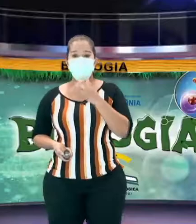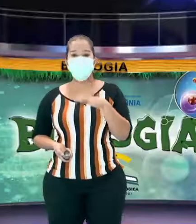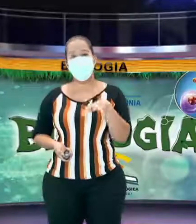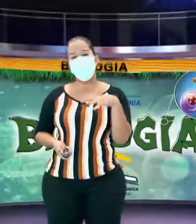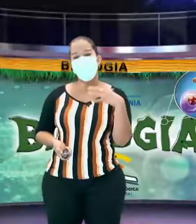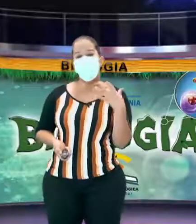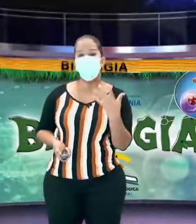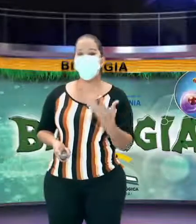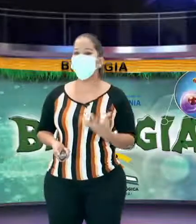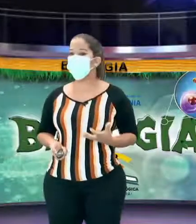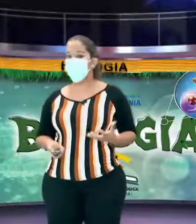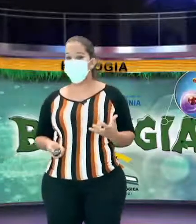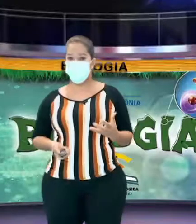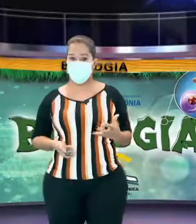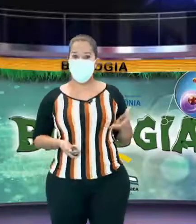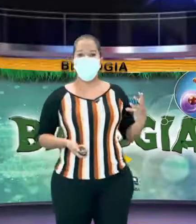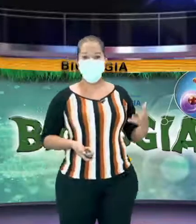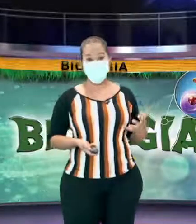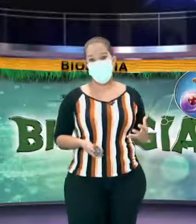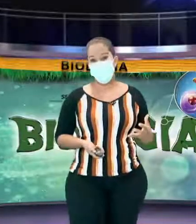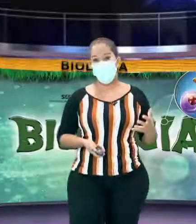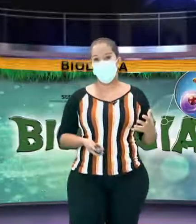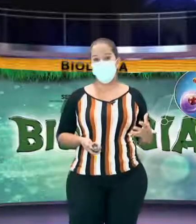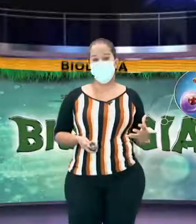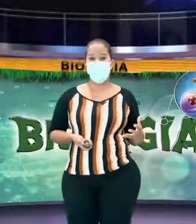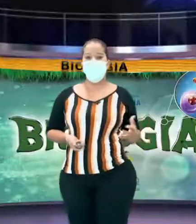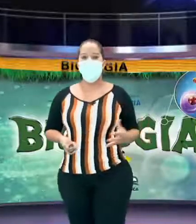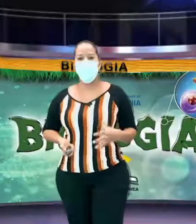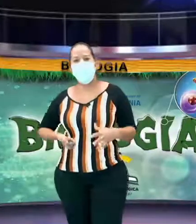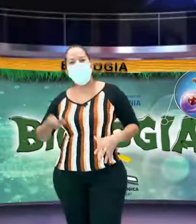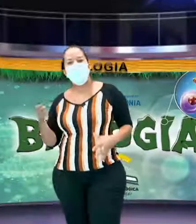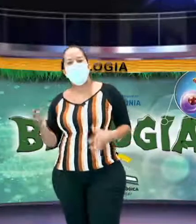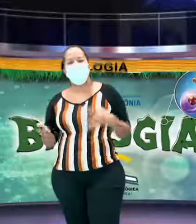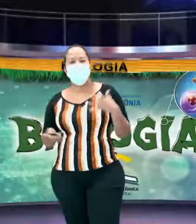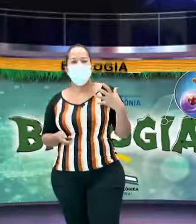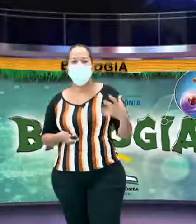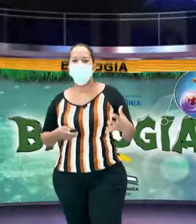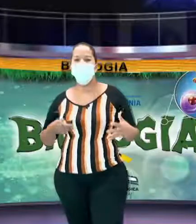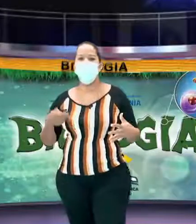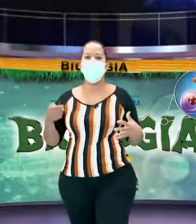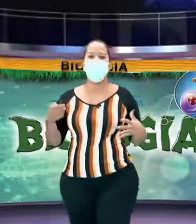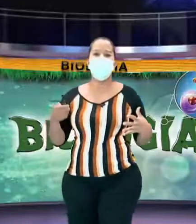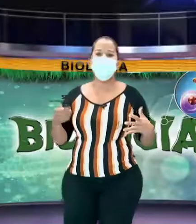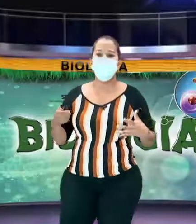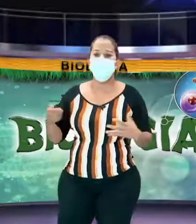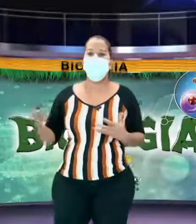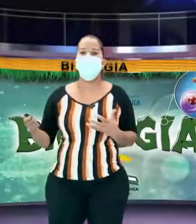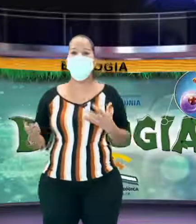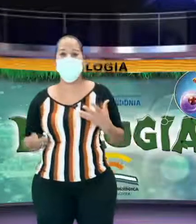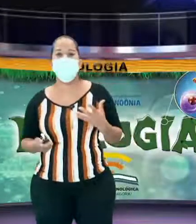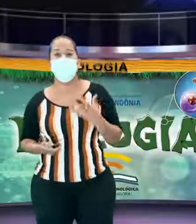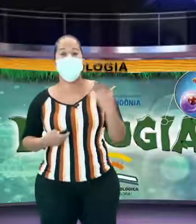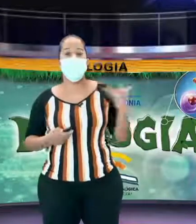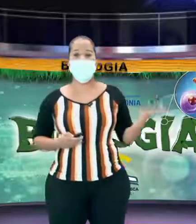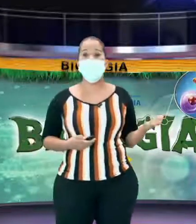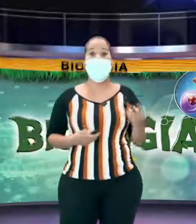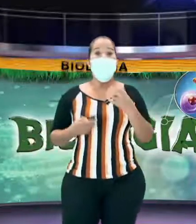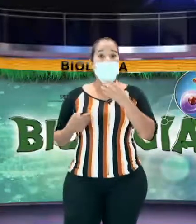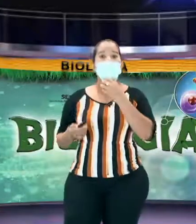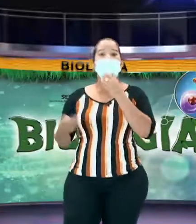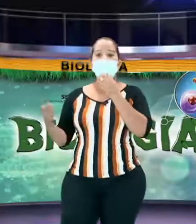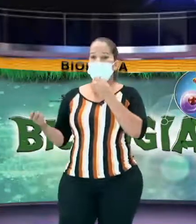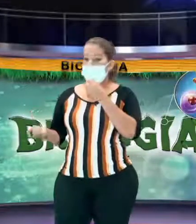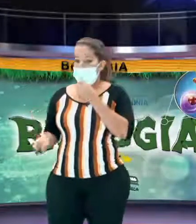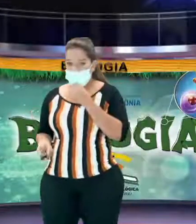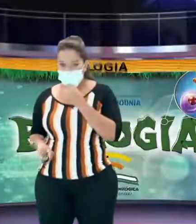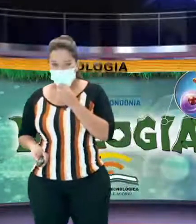musculatura. Então, ele foi estudando as conexões dessa musculatura, né? Como que acontecia todos esses movimentos interligados